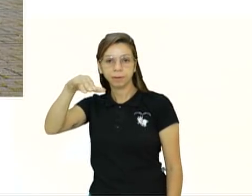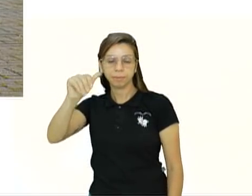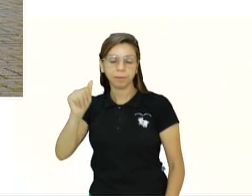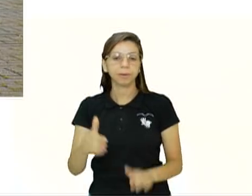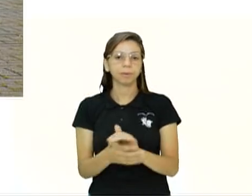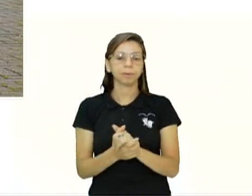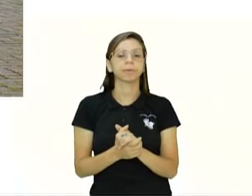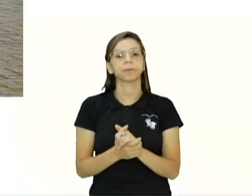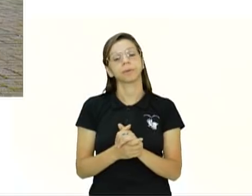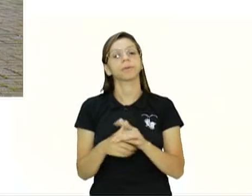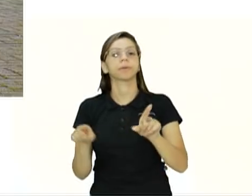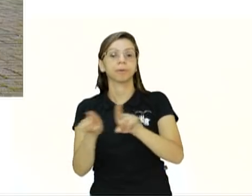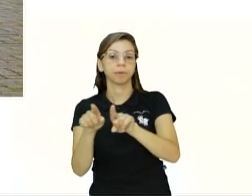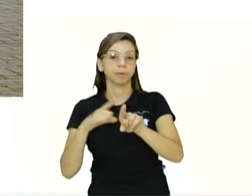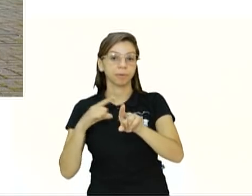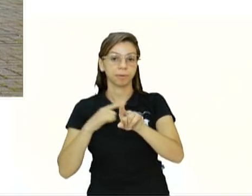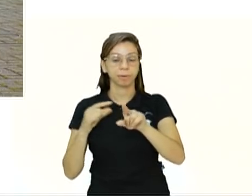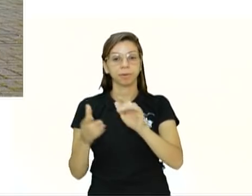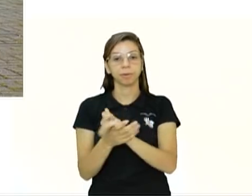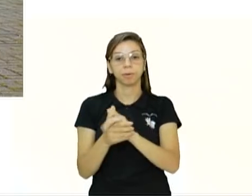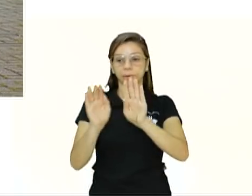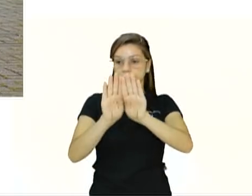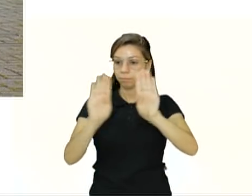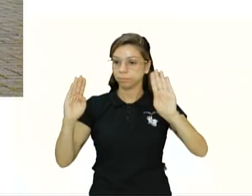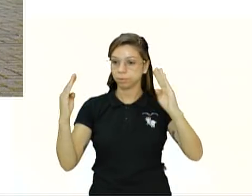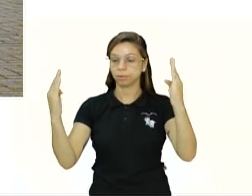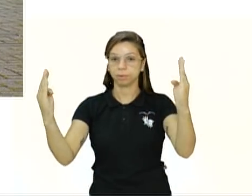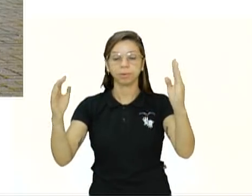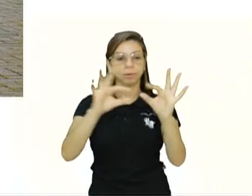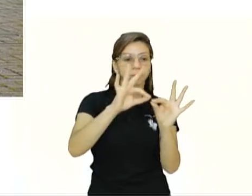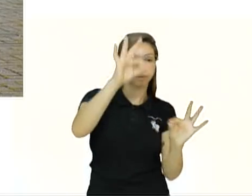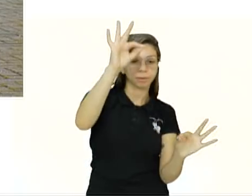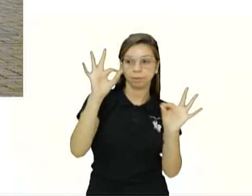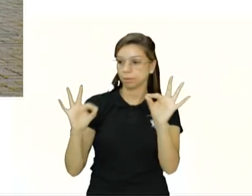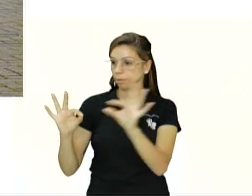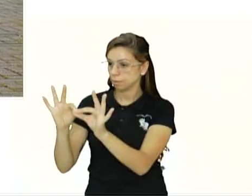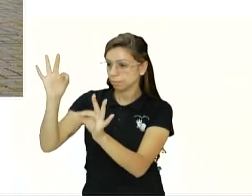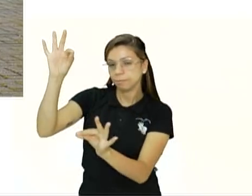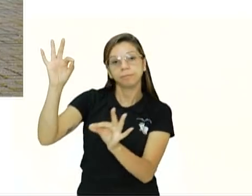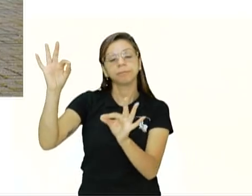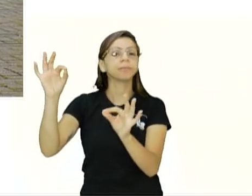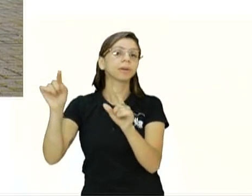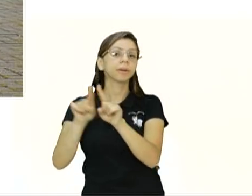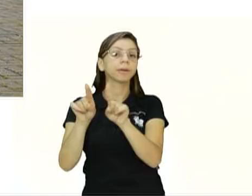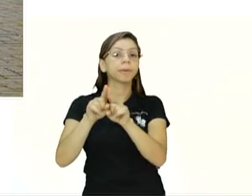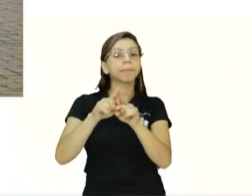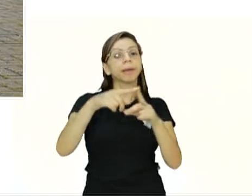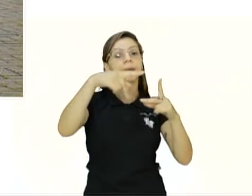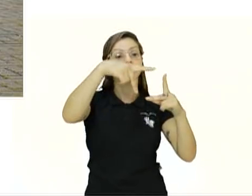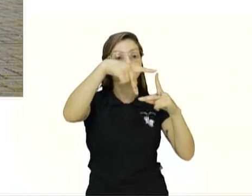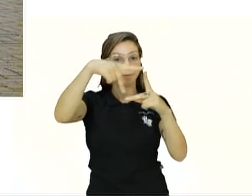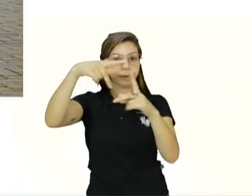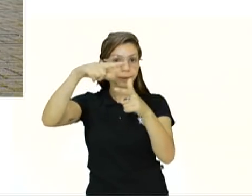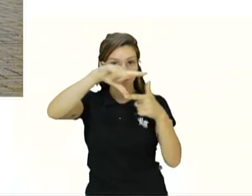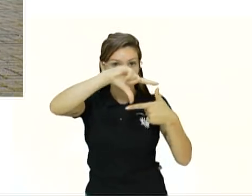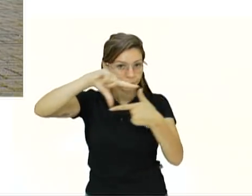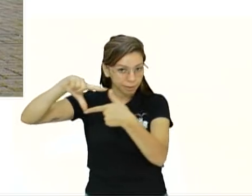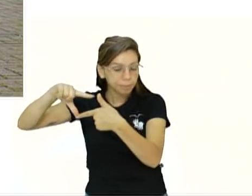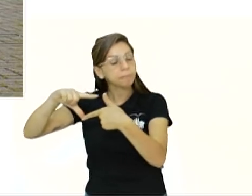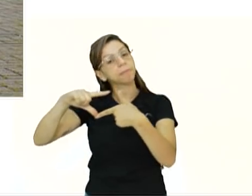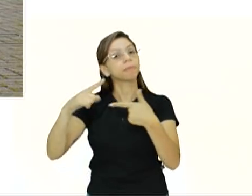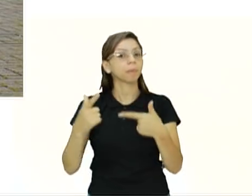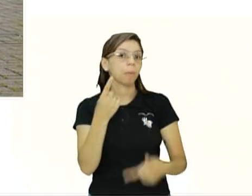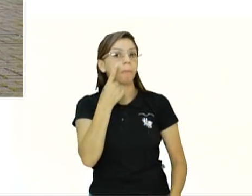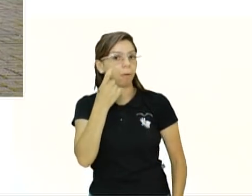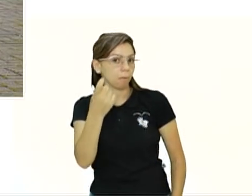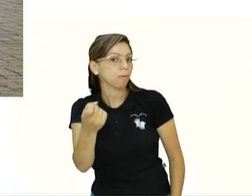poliedros, que possuem as faces laterais paralelas e retangulares. E tem uma curiosidade